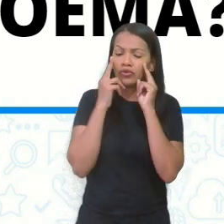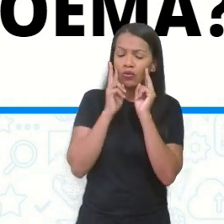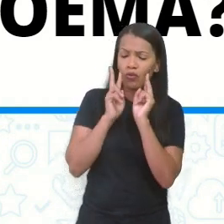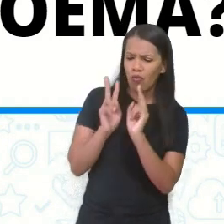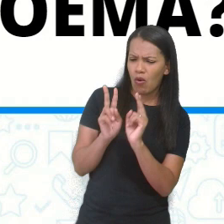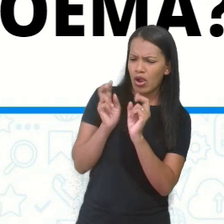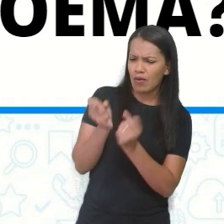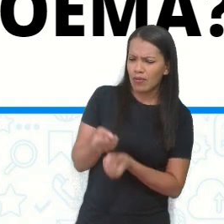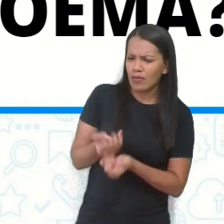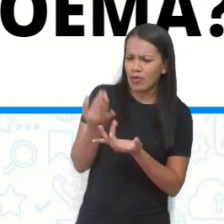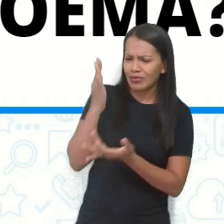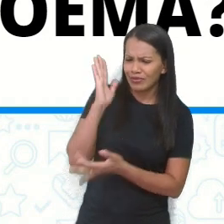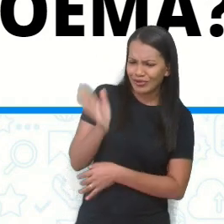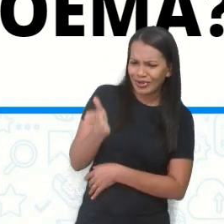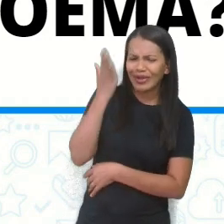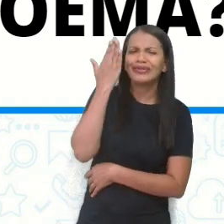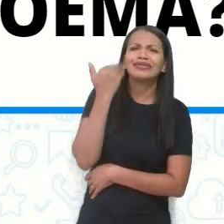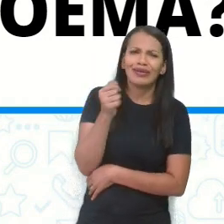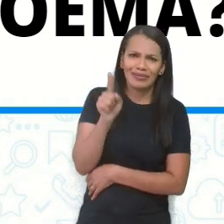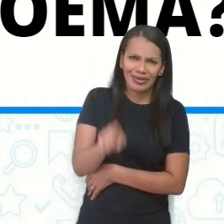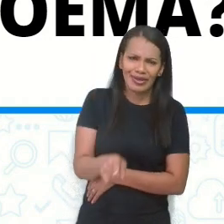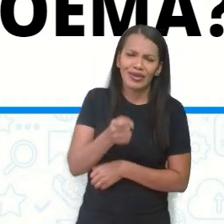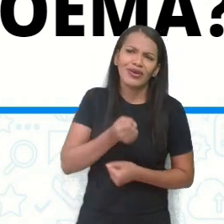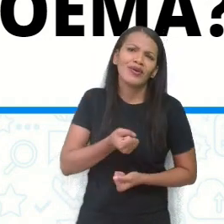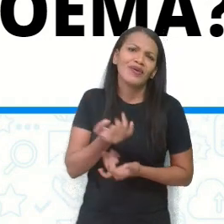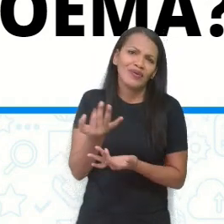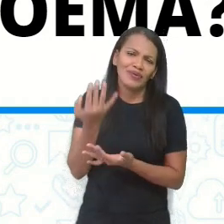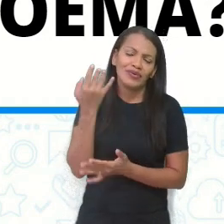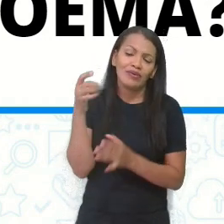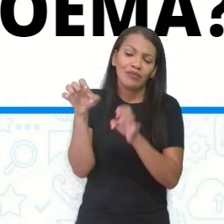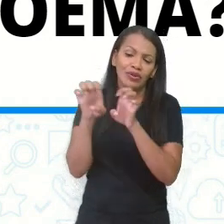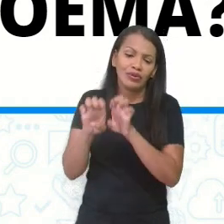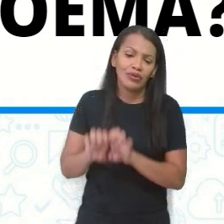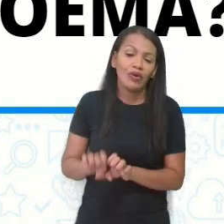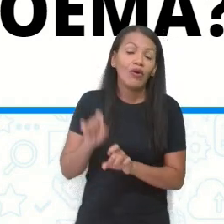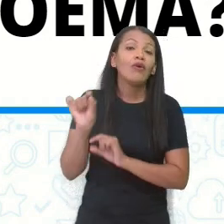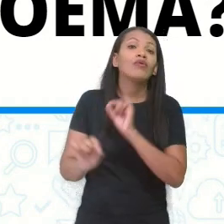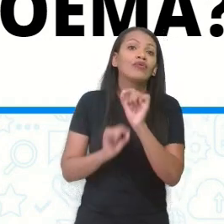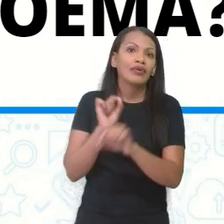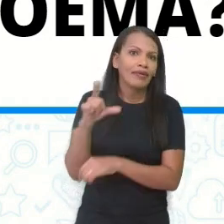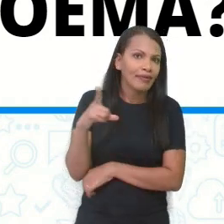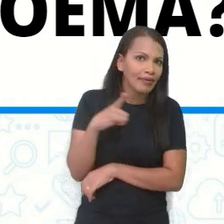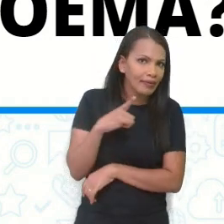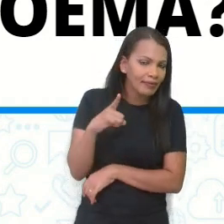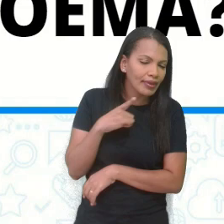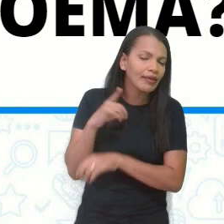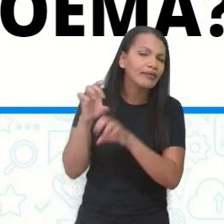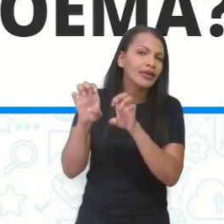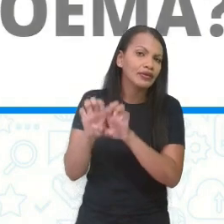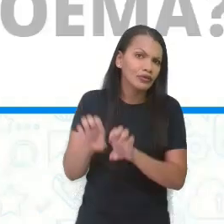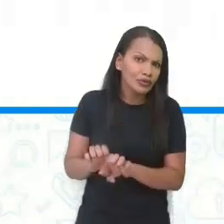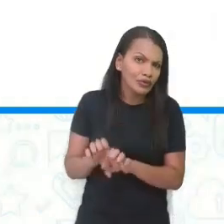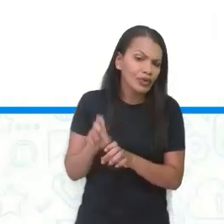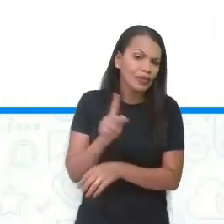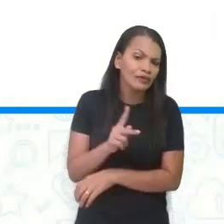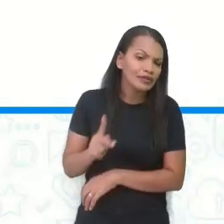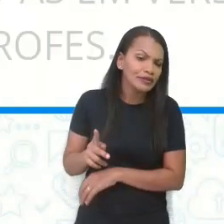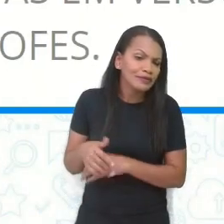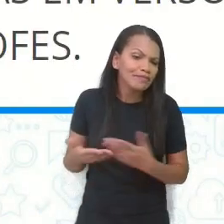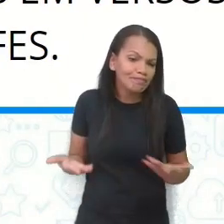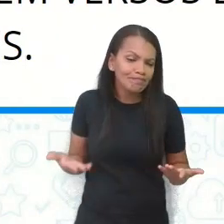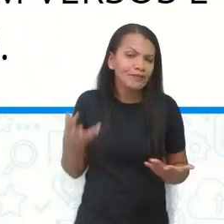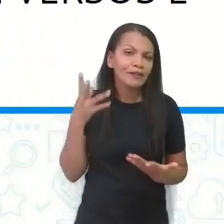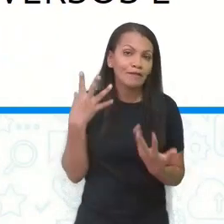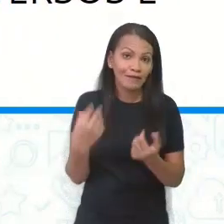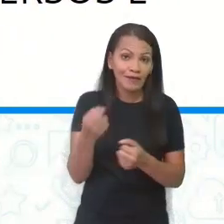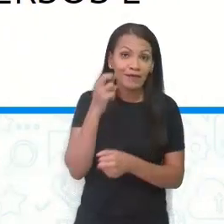ele, a gente já sabe que é um poema por conta da estrutura. E o que é que tem nessa estrutura, professora? Vamos